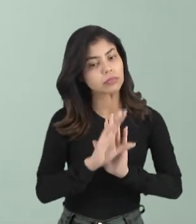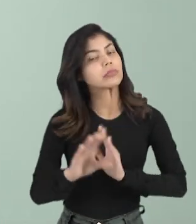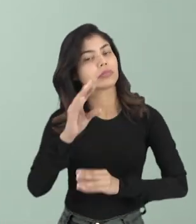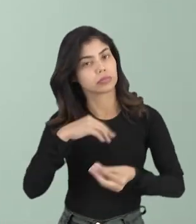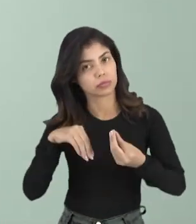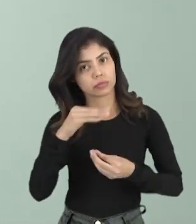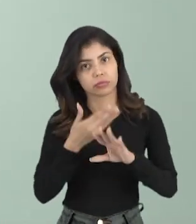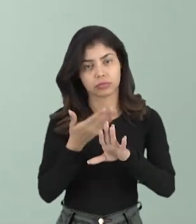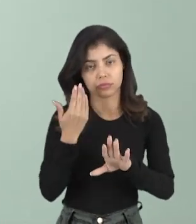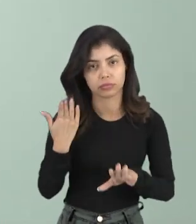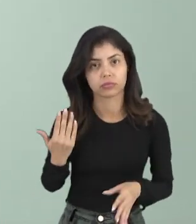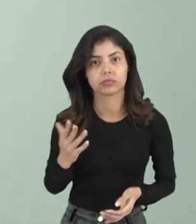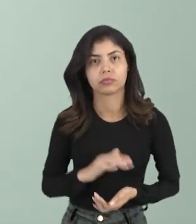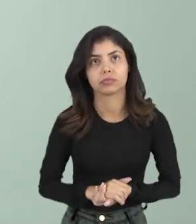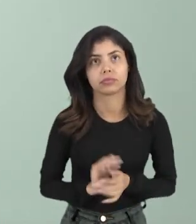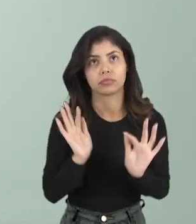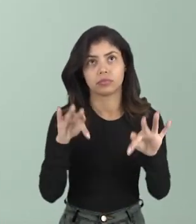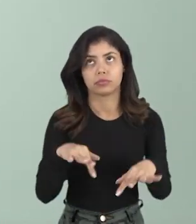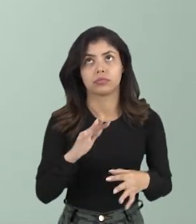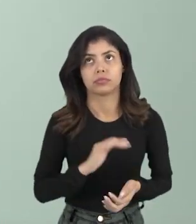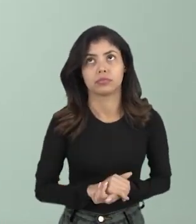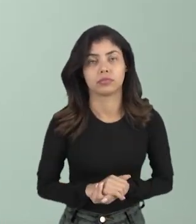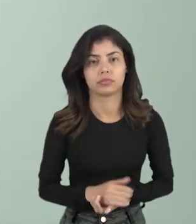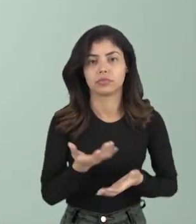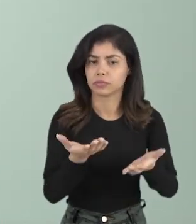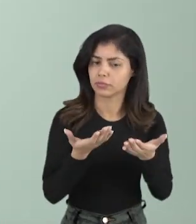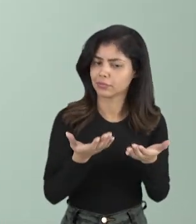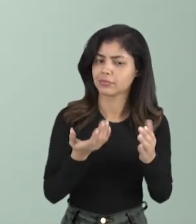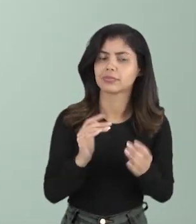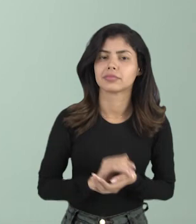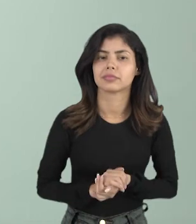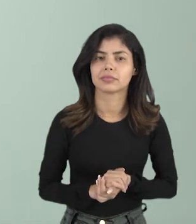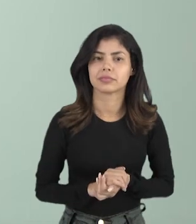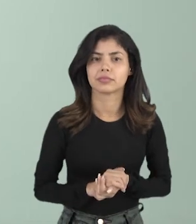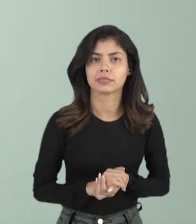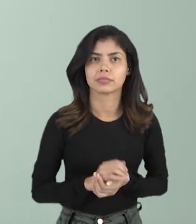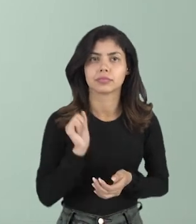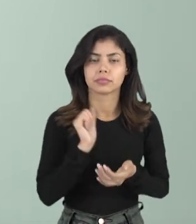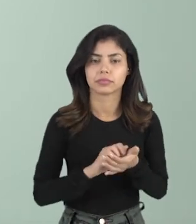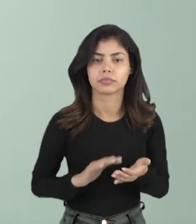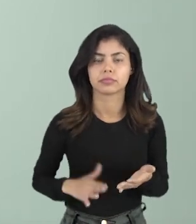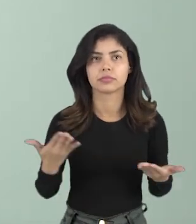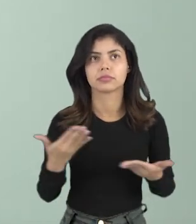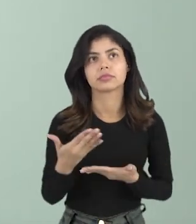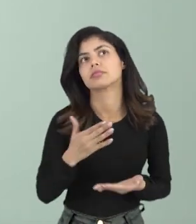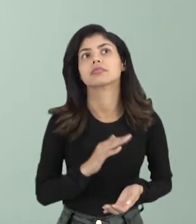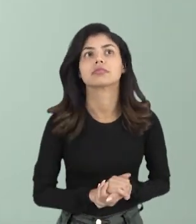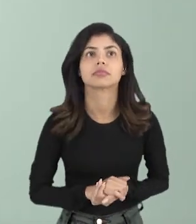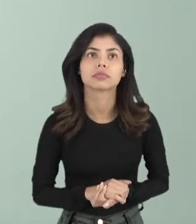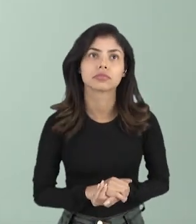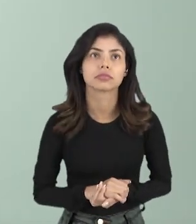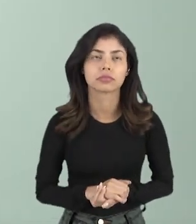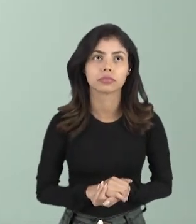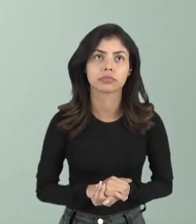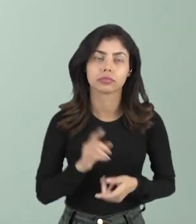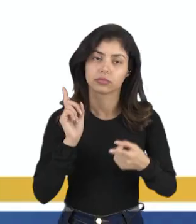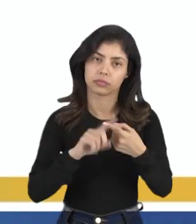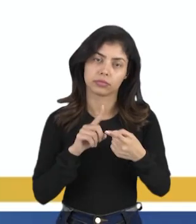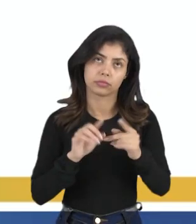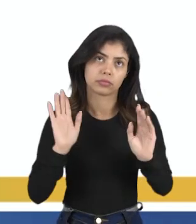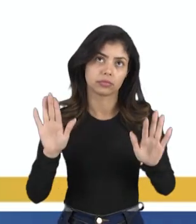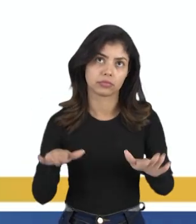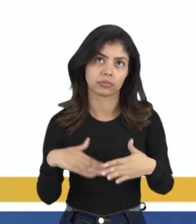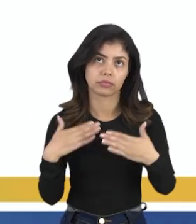está envolvido por trás dela. Finalizando, quero te convidar para o nosso Exercitando de hoje.